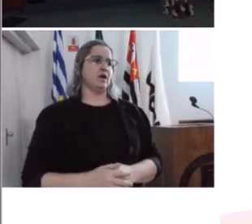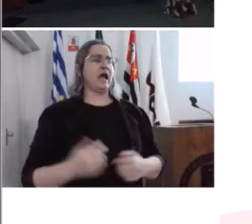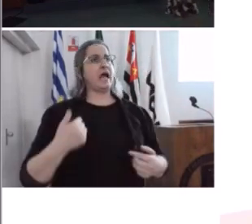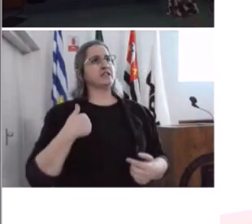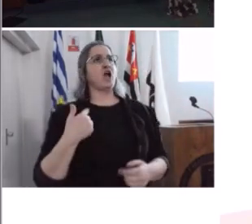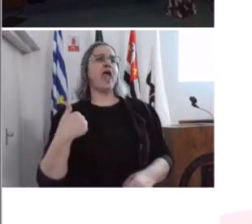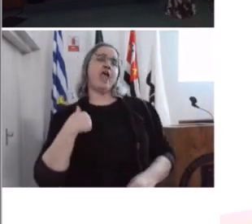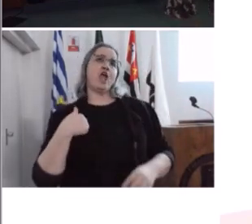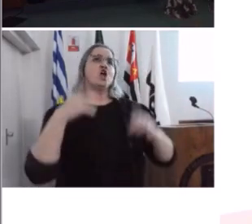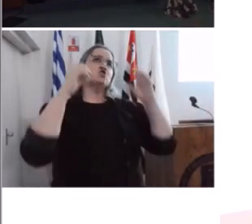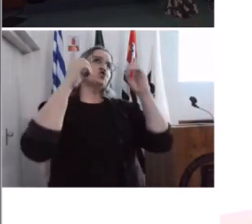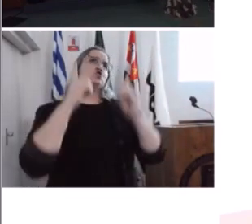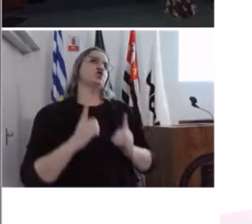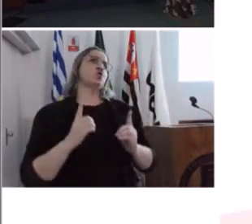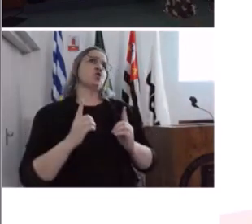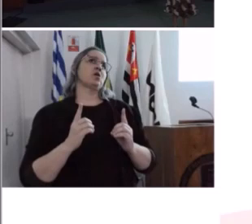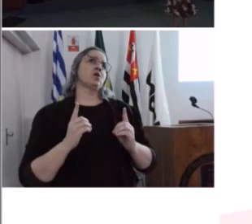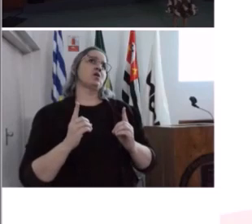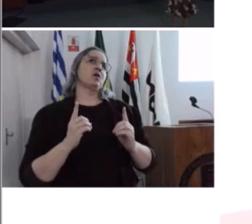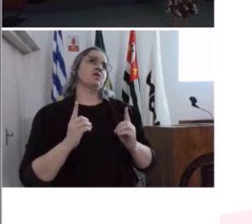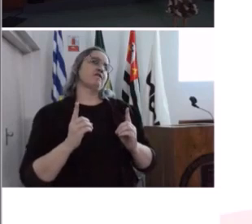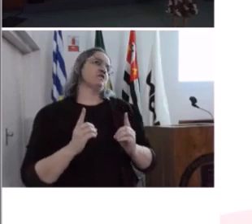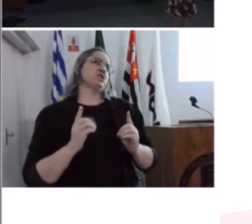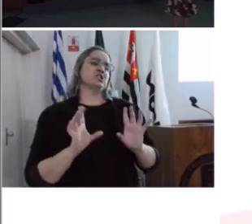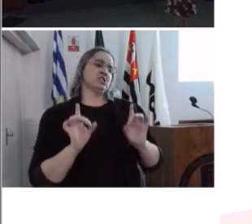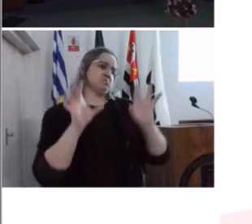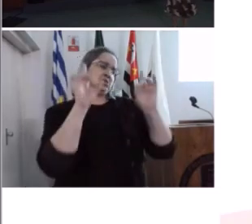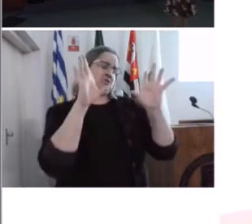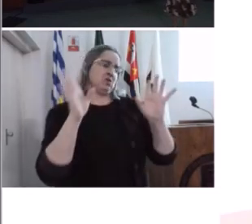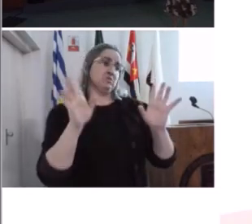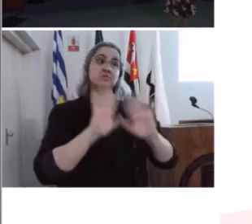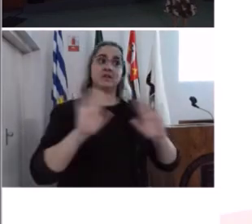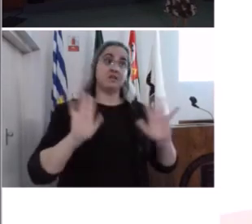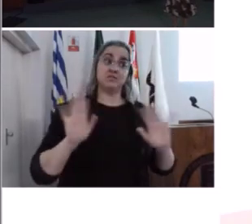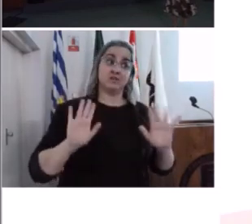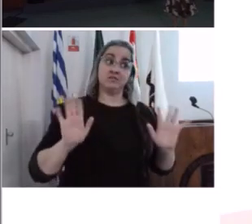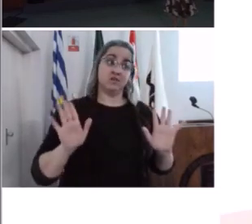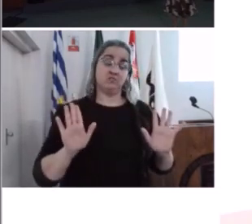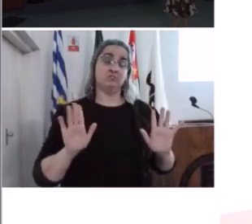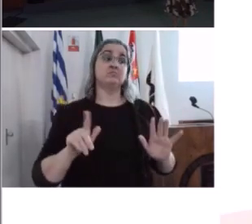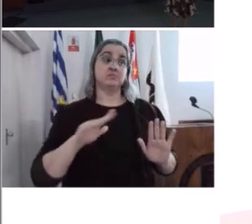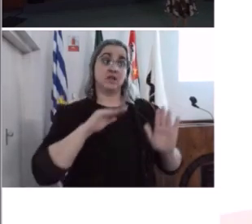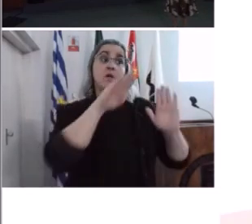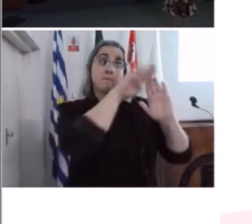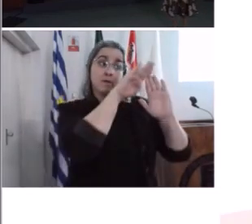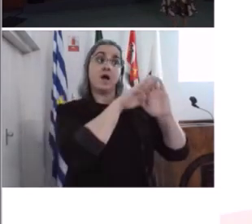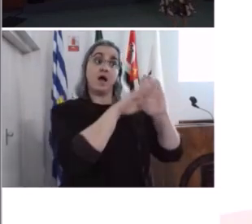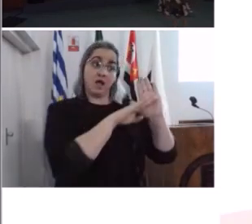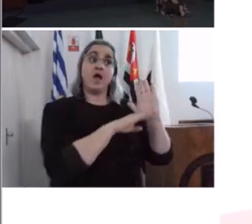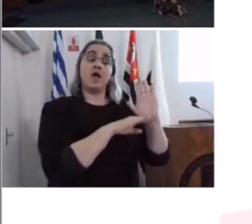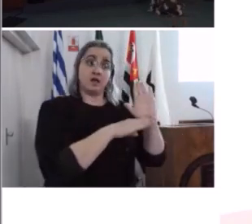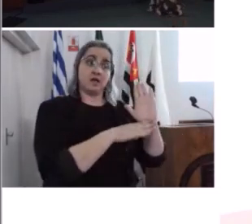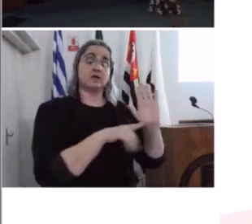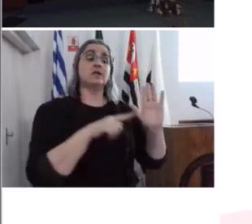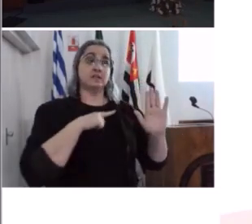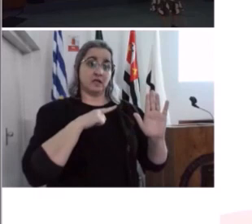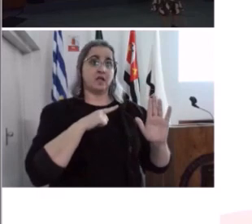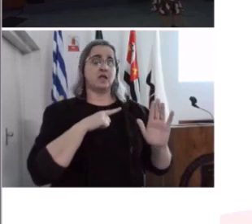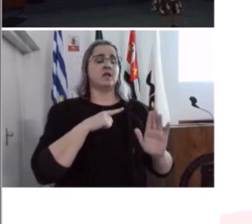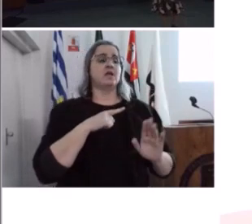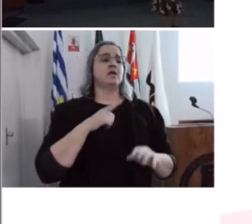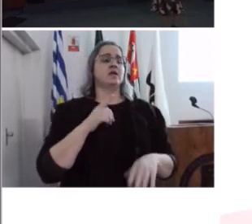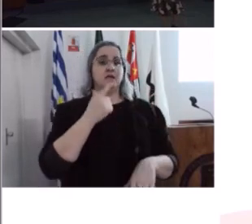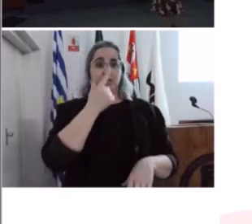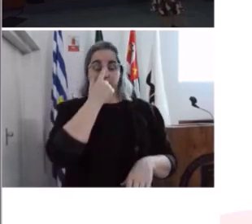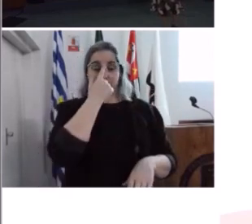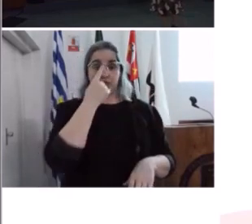me considero especial. Não, a gente tem que pegar um pouco, né, o que está credenciado no Conselho Federal de